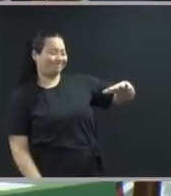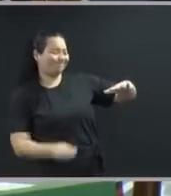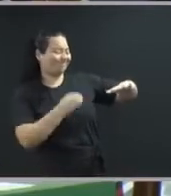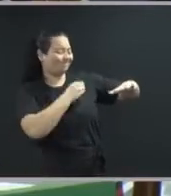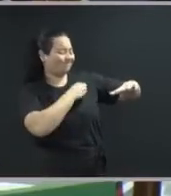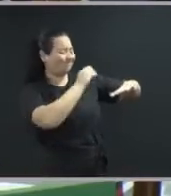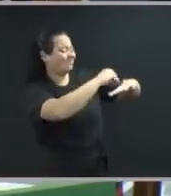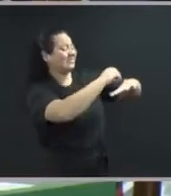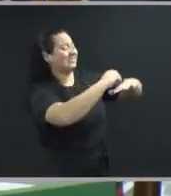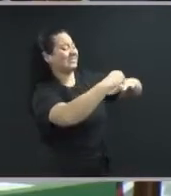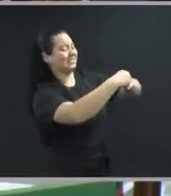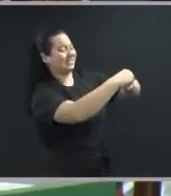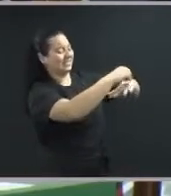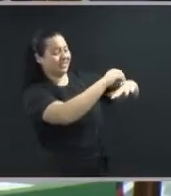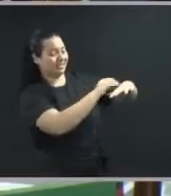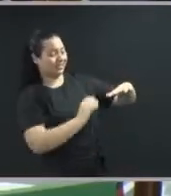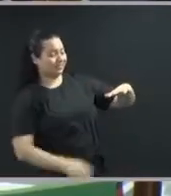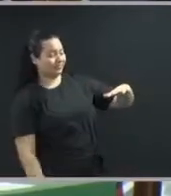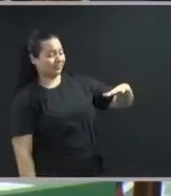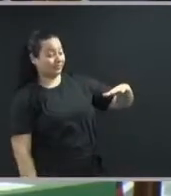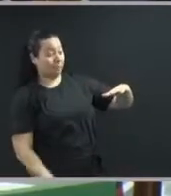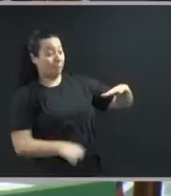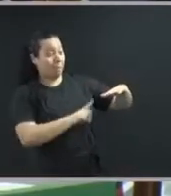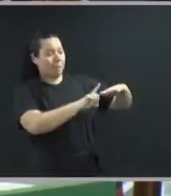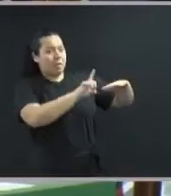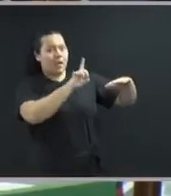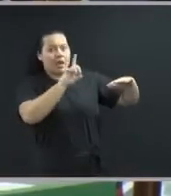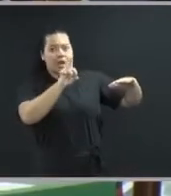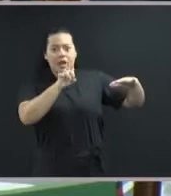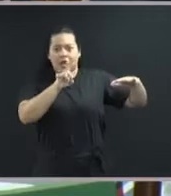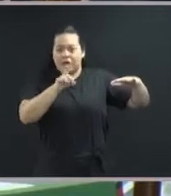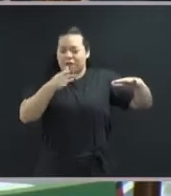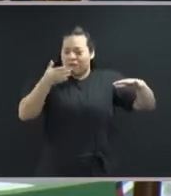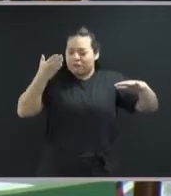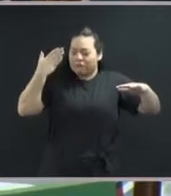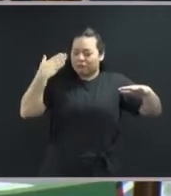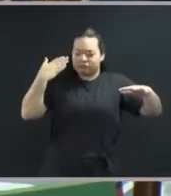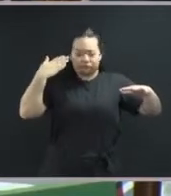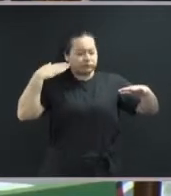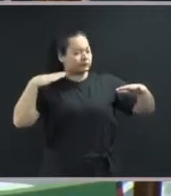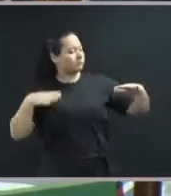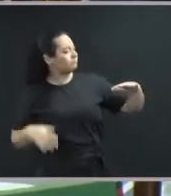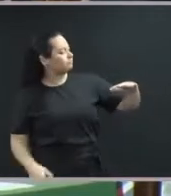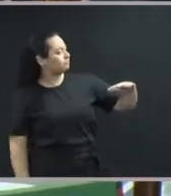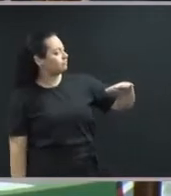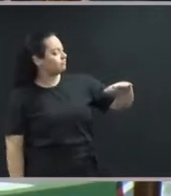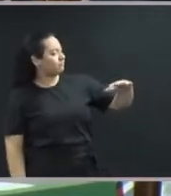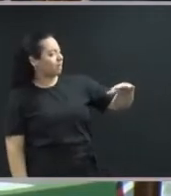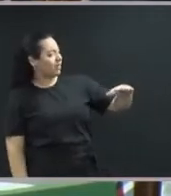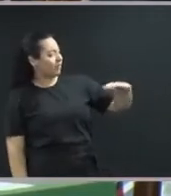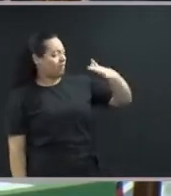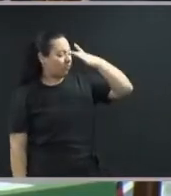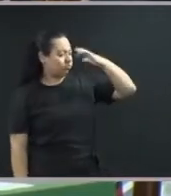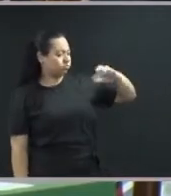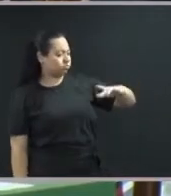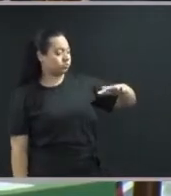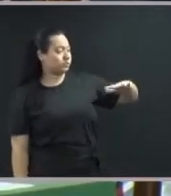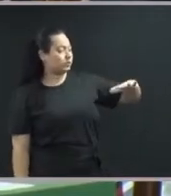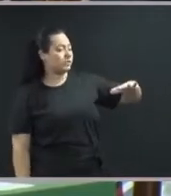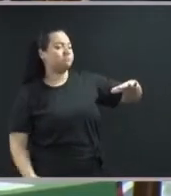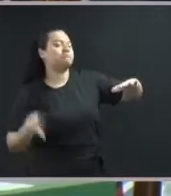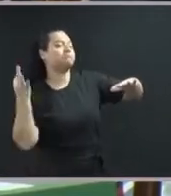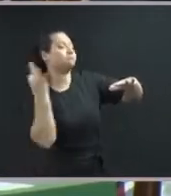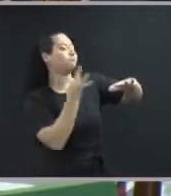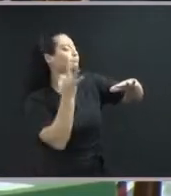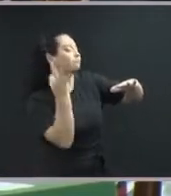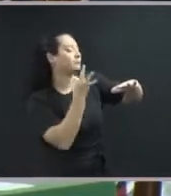doentes, nós não iríamos envelhecer, não, ninguém mataria ninguém. Não aconteceu. Irmão, o estado perfeito,